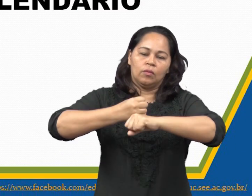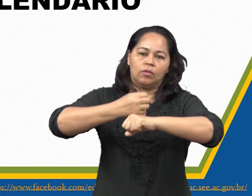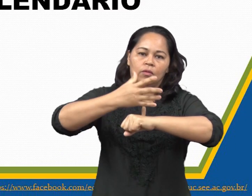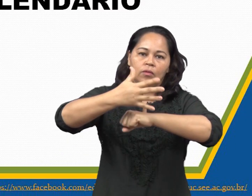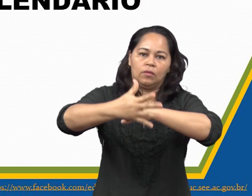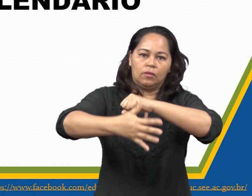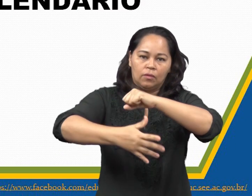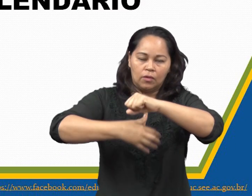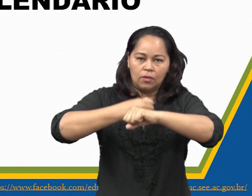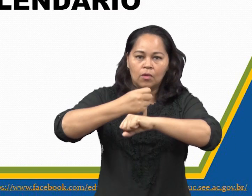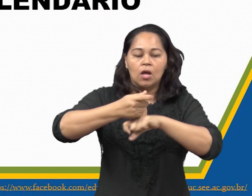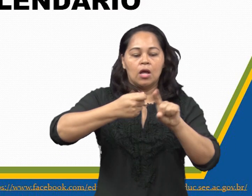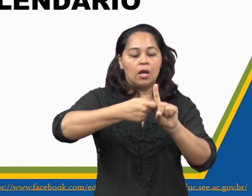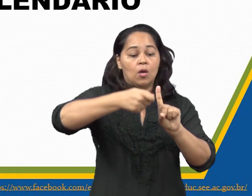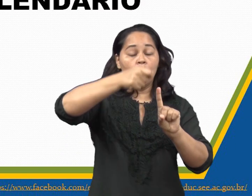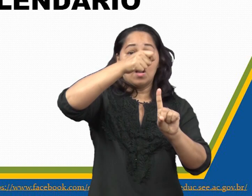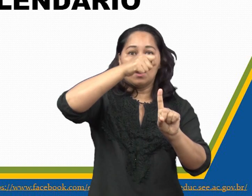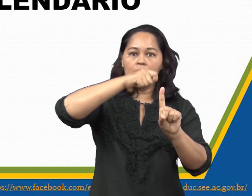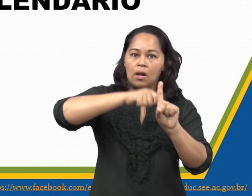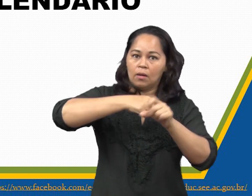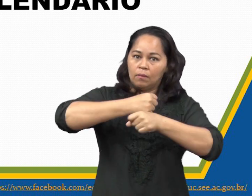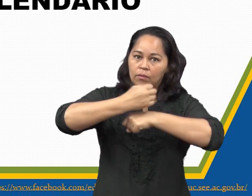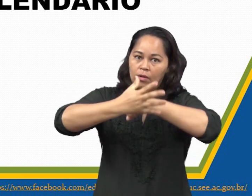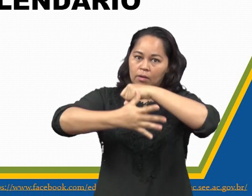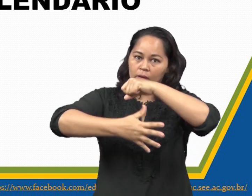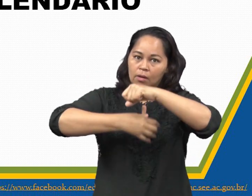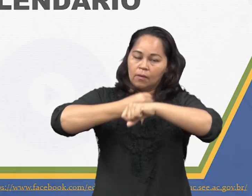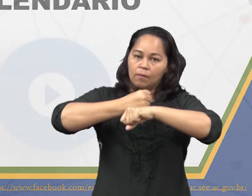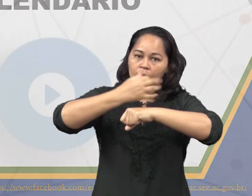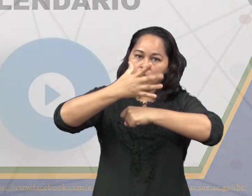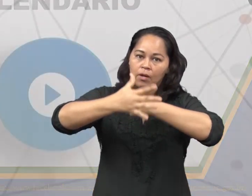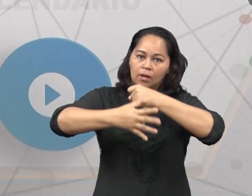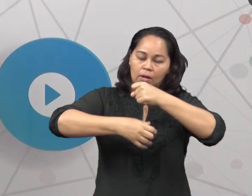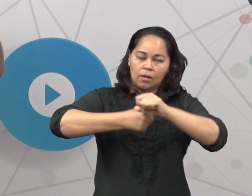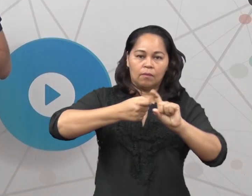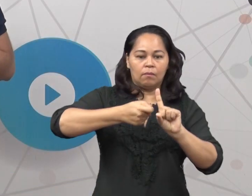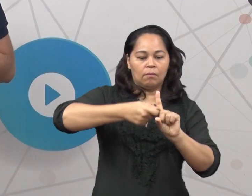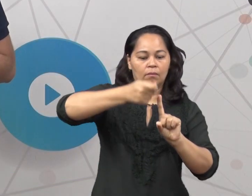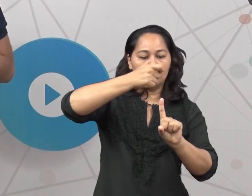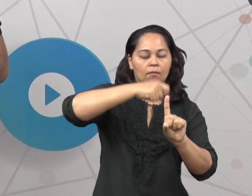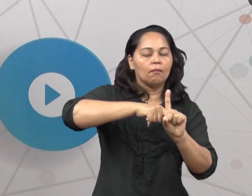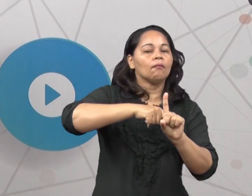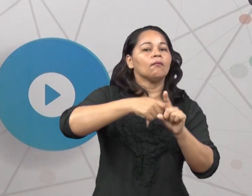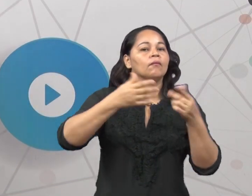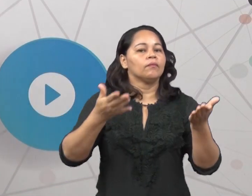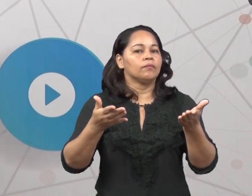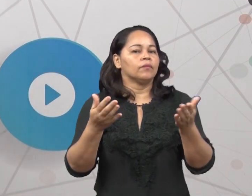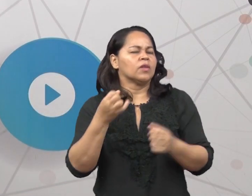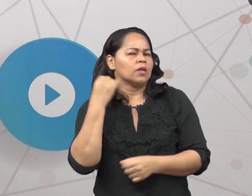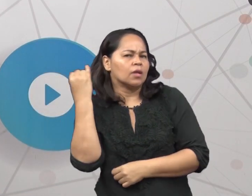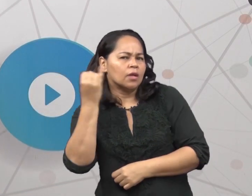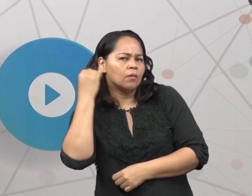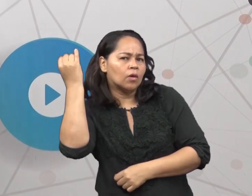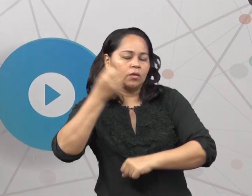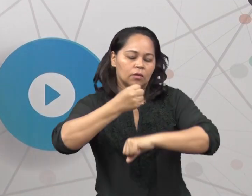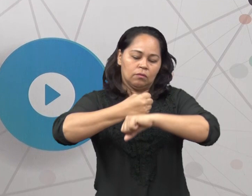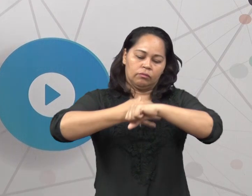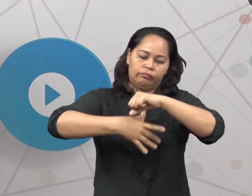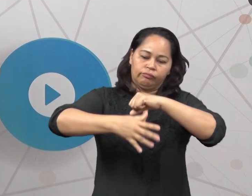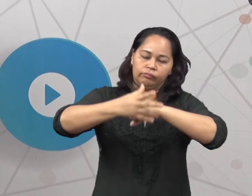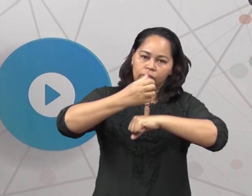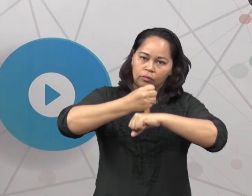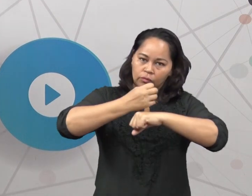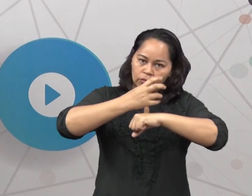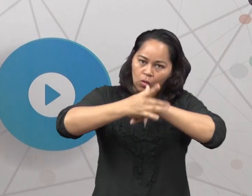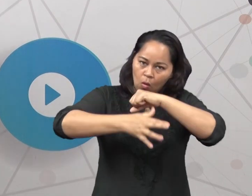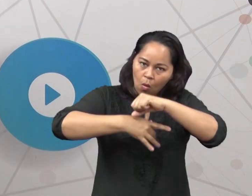calendário. O tempo, ele é muito precioso. Olha aqui para mim um pouquinho, ó. O tempo ele é muito precioso. O